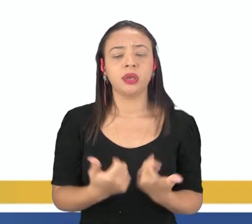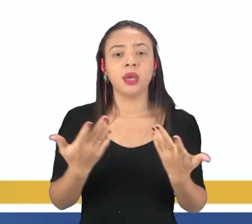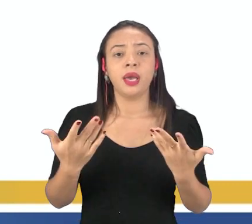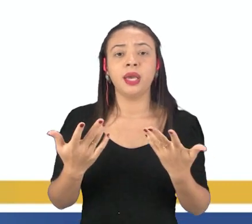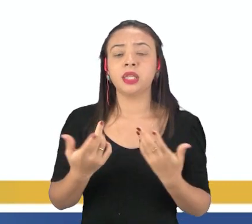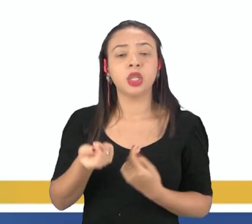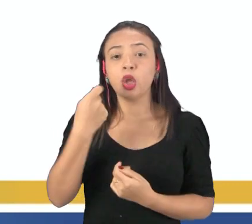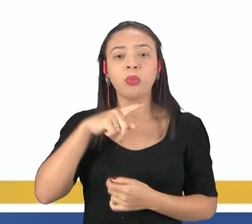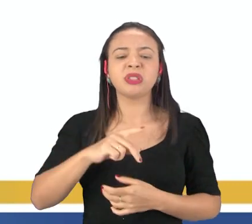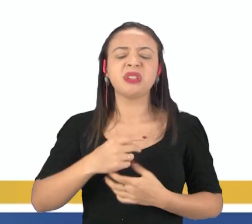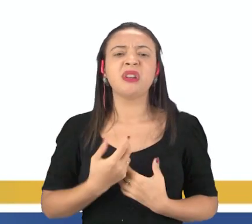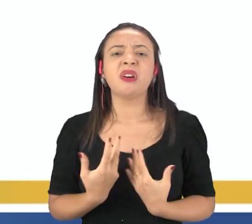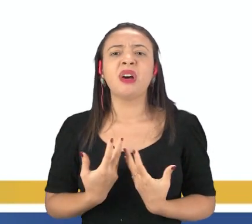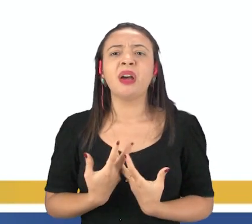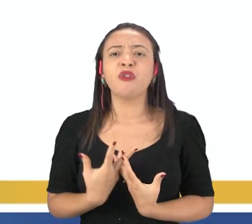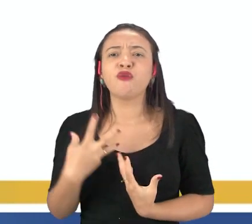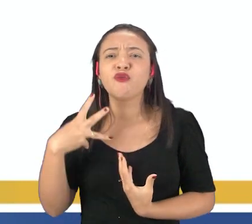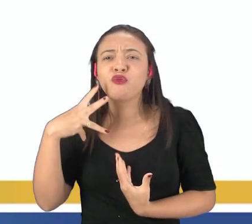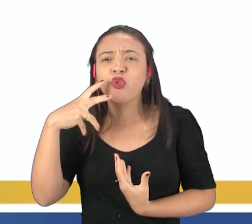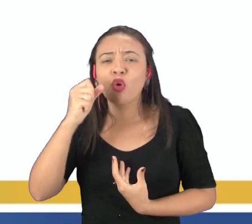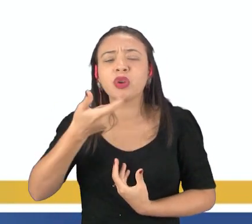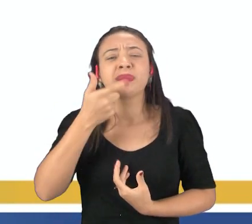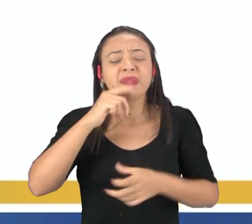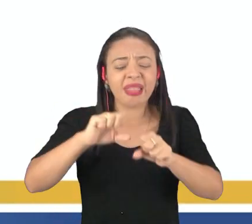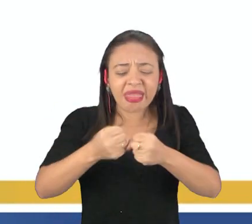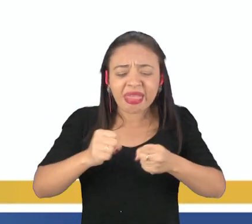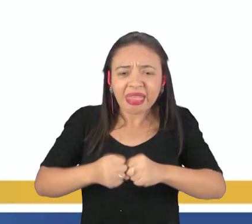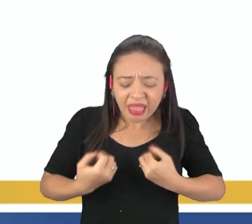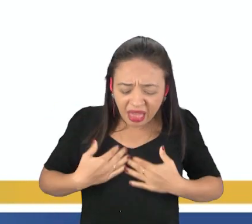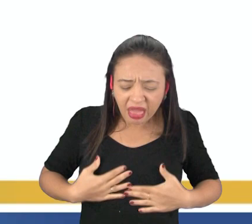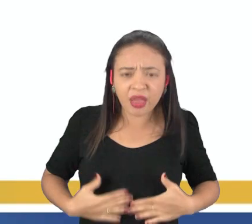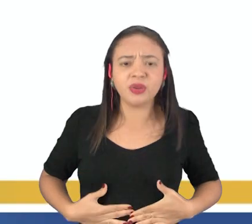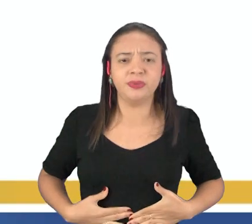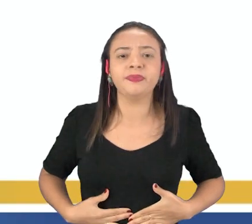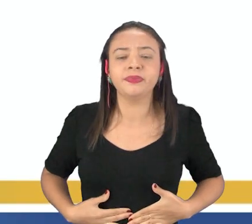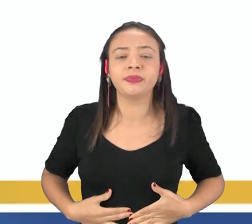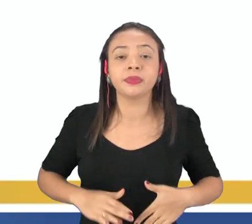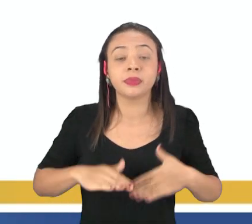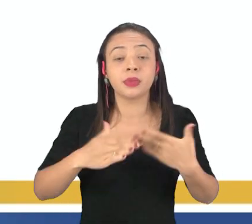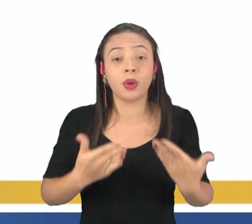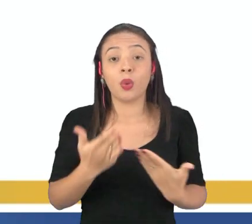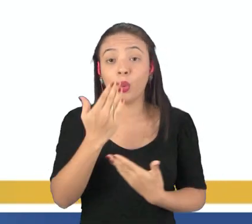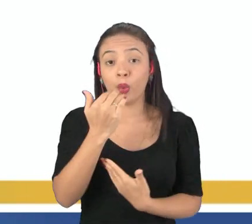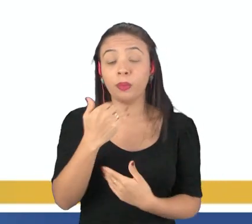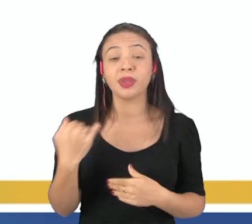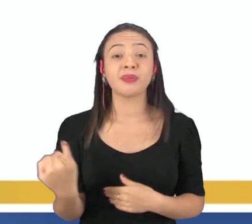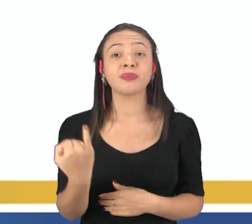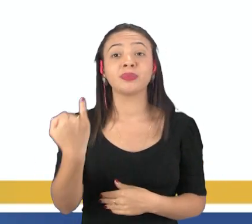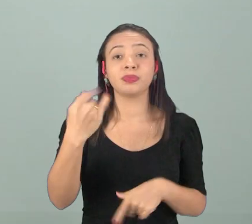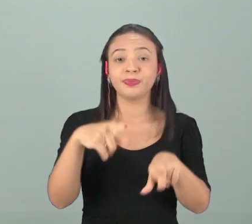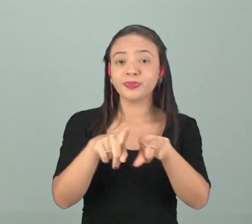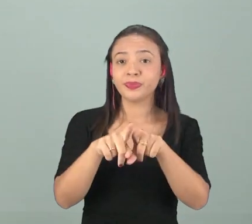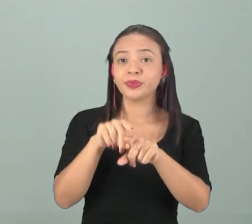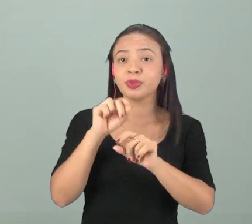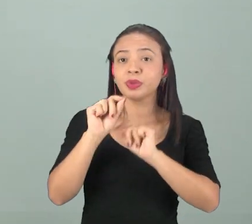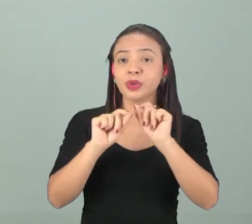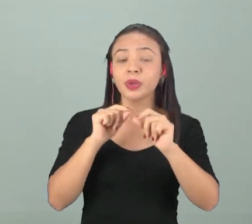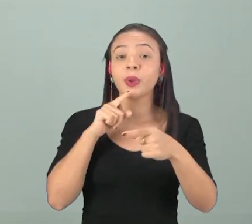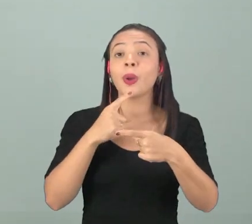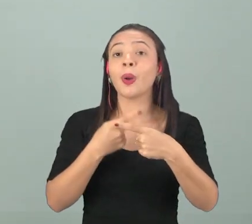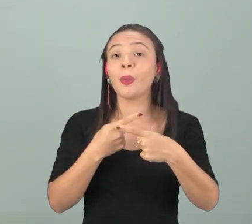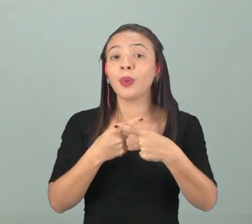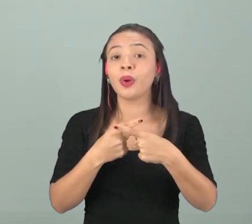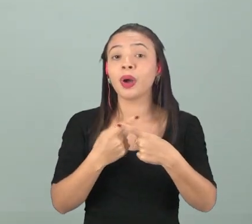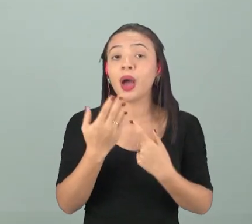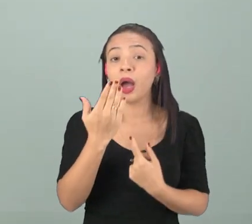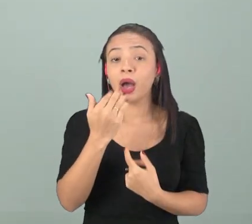de repente quebrar algo que você ofereceu para ele que não era necessário. E aí os alimentos, eles são muito importantes também, porque